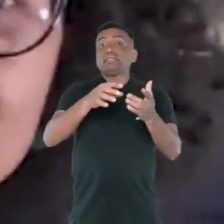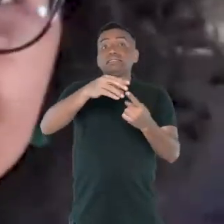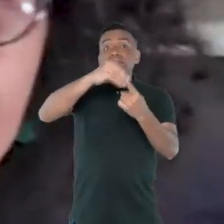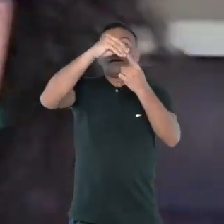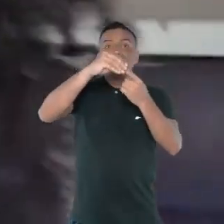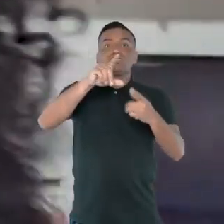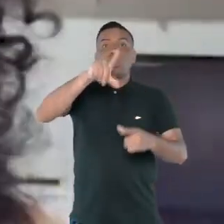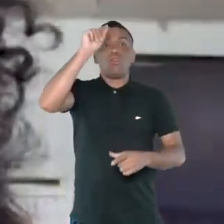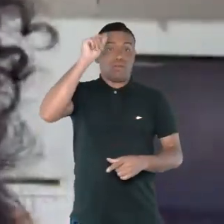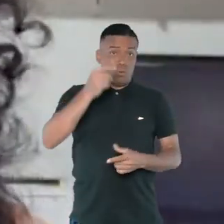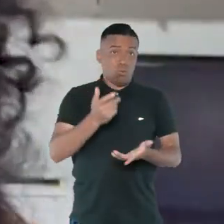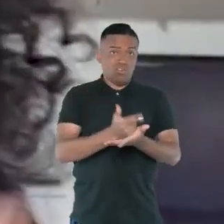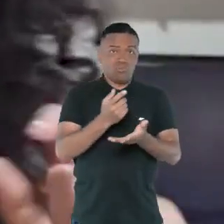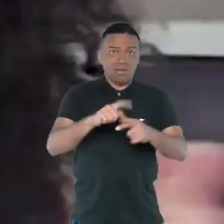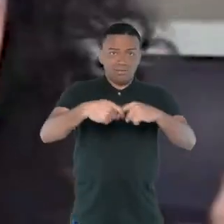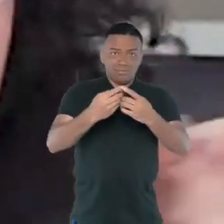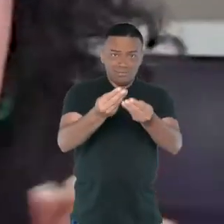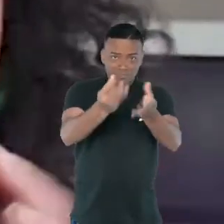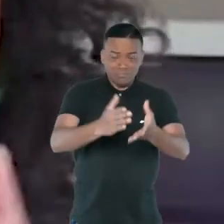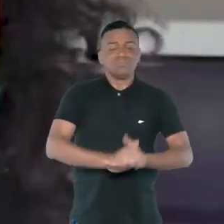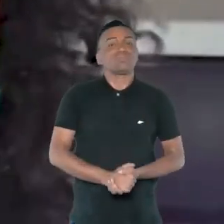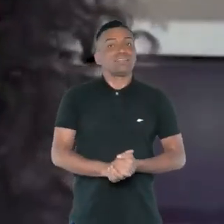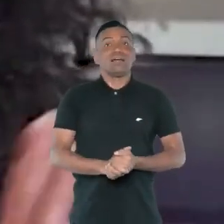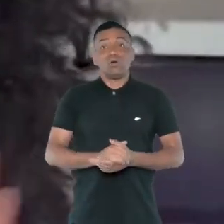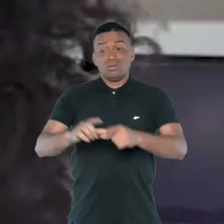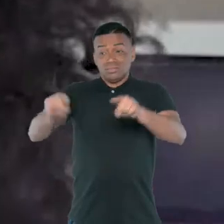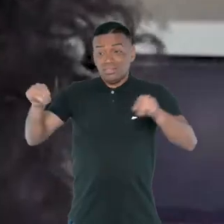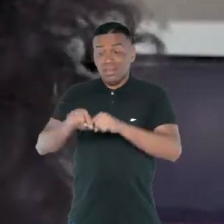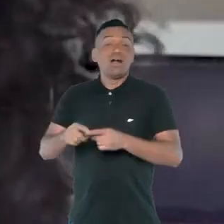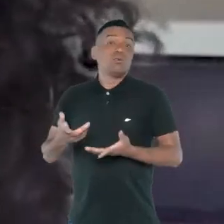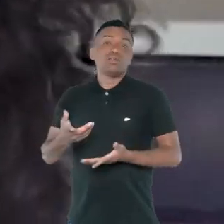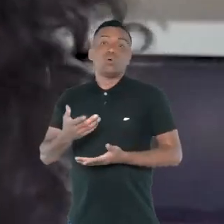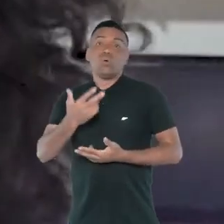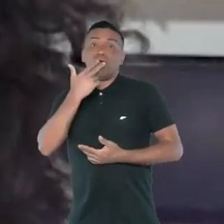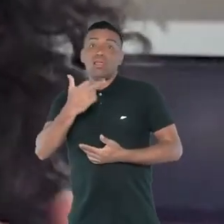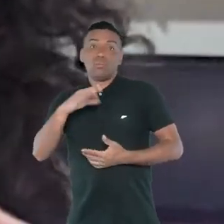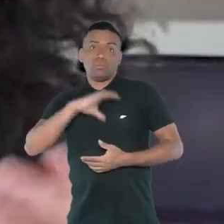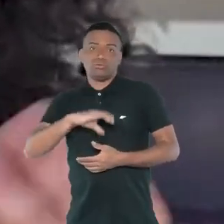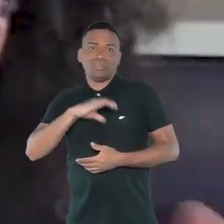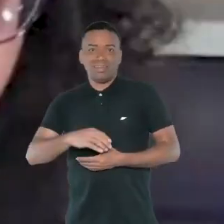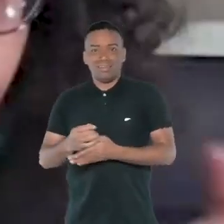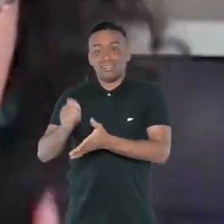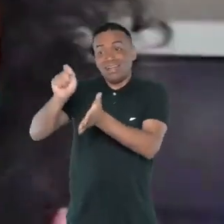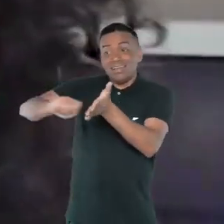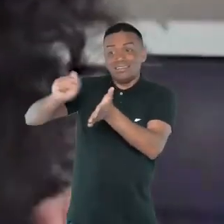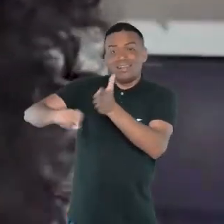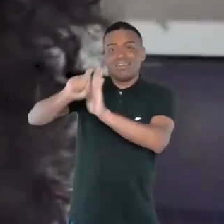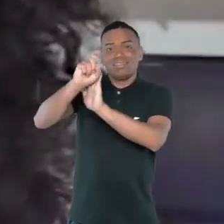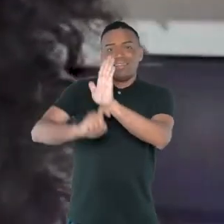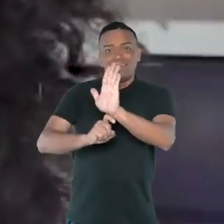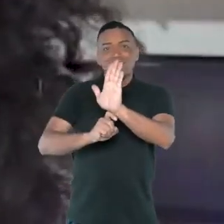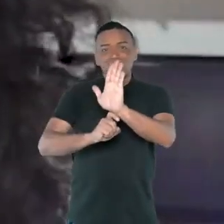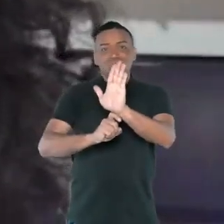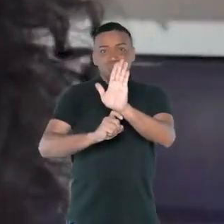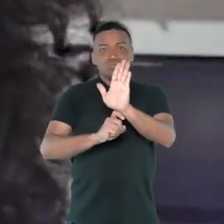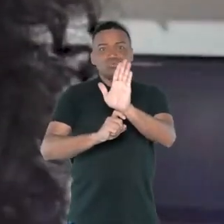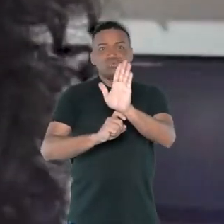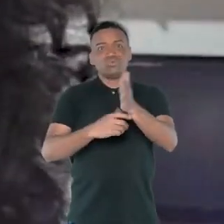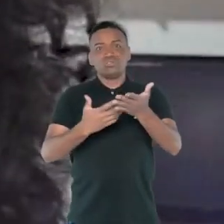que vocês gostam de ler? Vou separar livro para você. E dentro da sala de aula, principalmente nas aulas de língua portuguesa, produção de